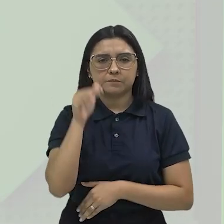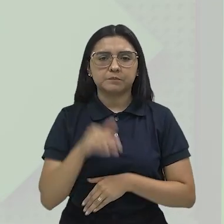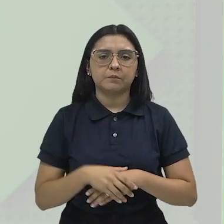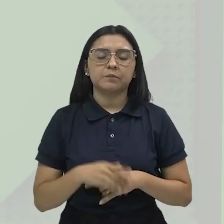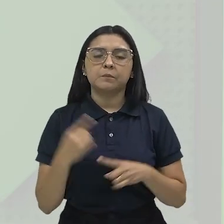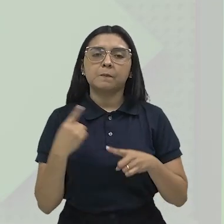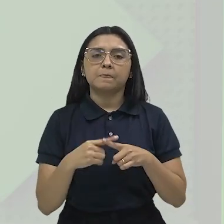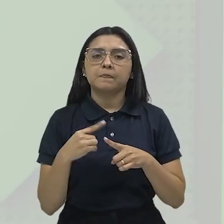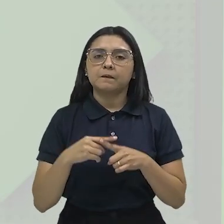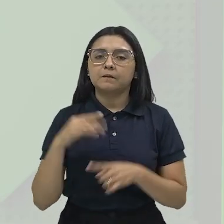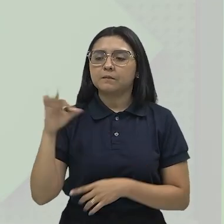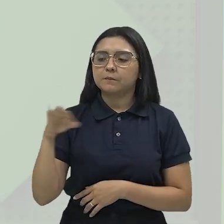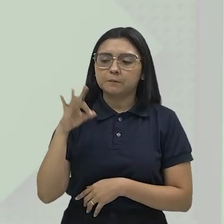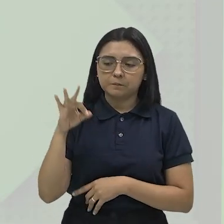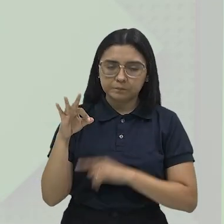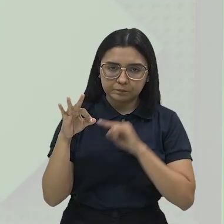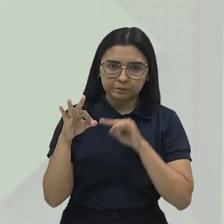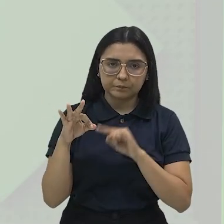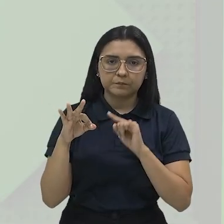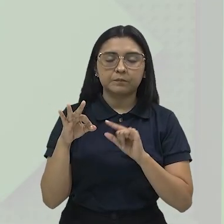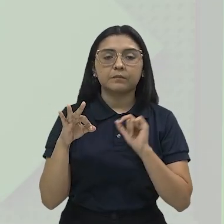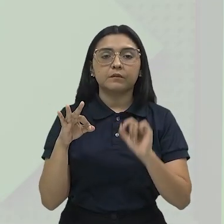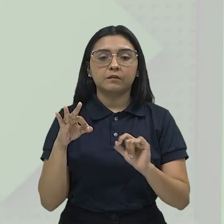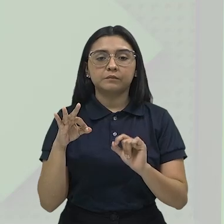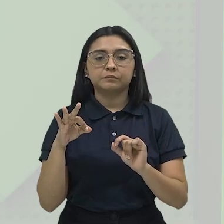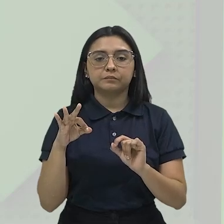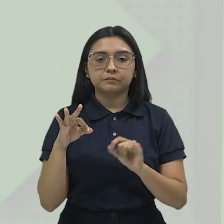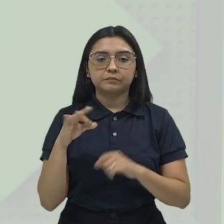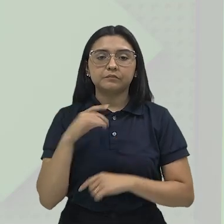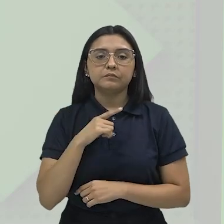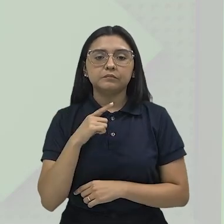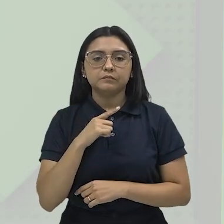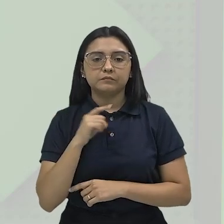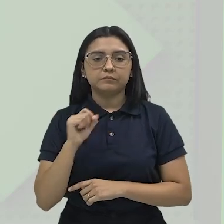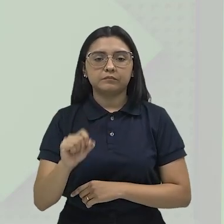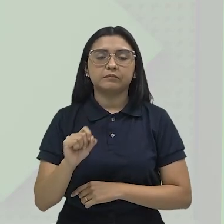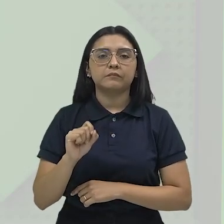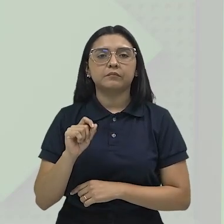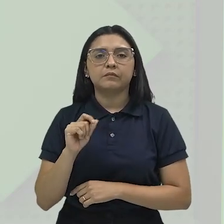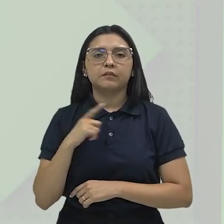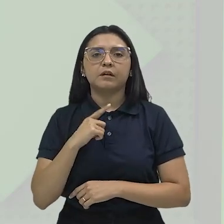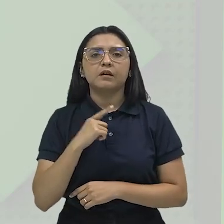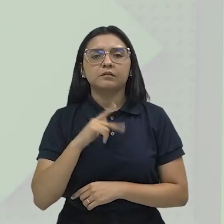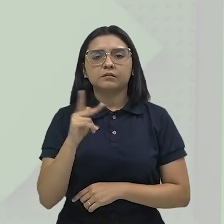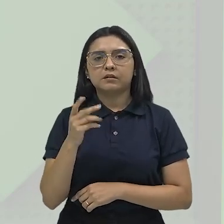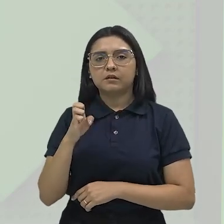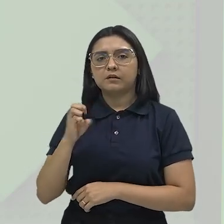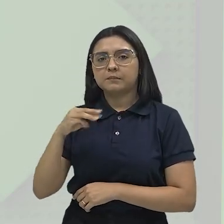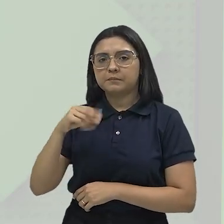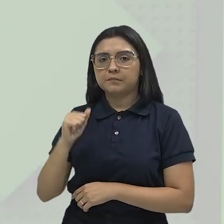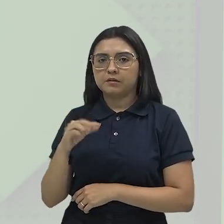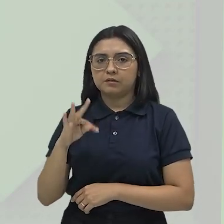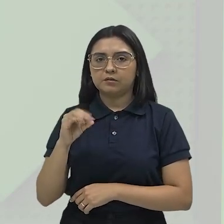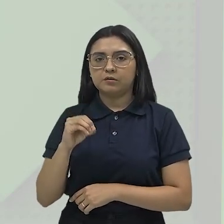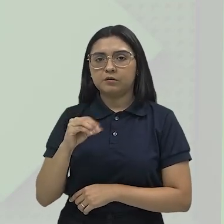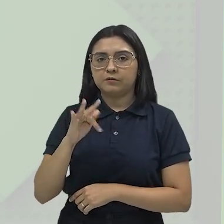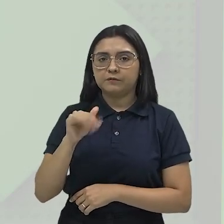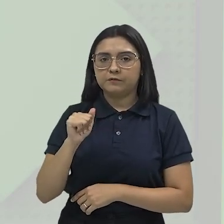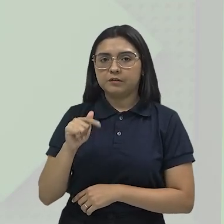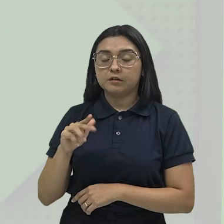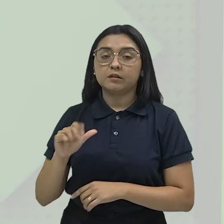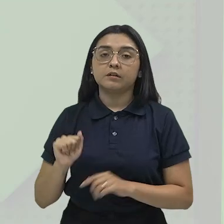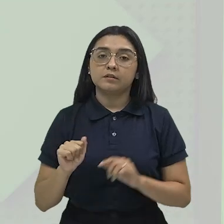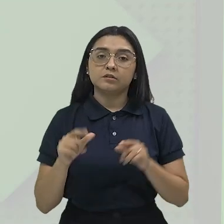a fêmea do mosquito é que é hematófaga, ou seja, apenas a fêmea